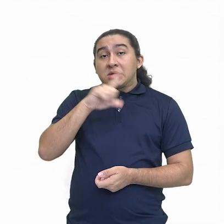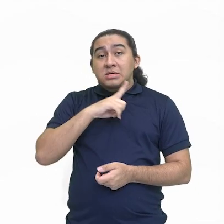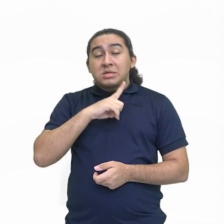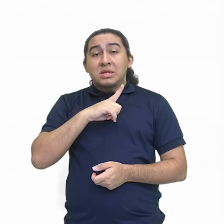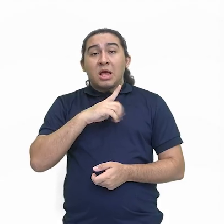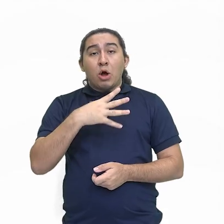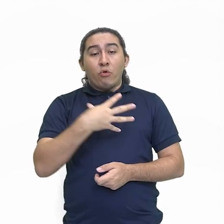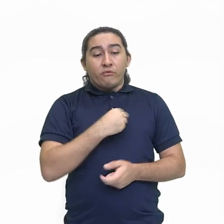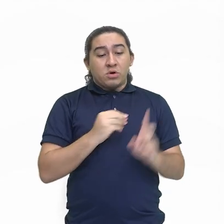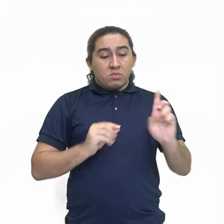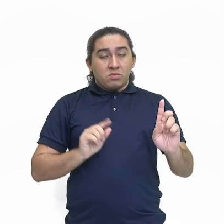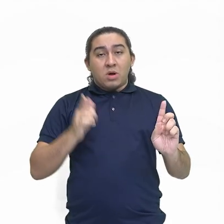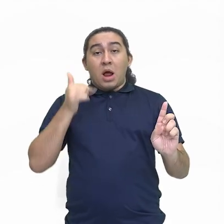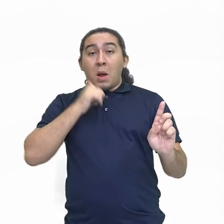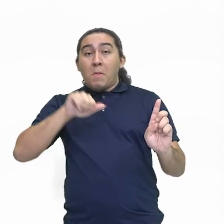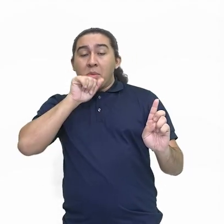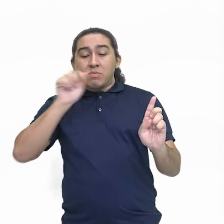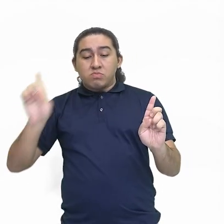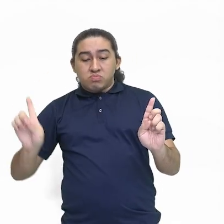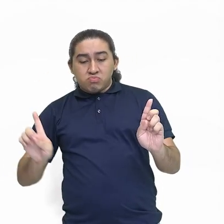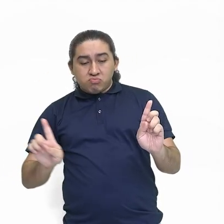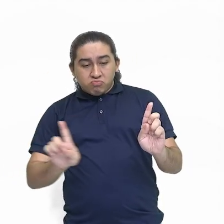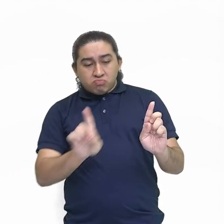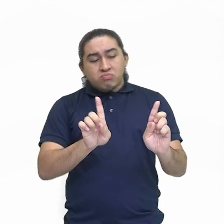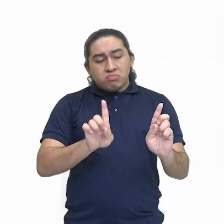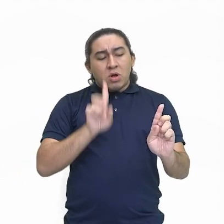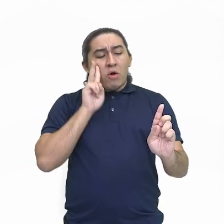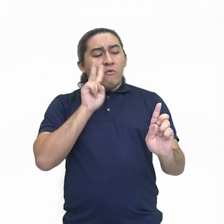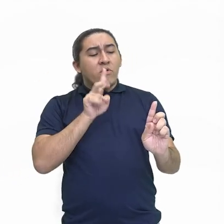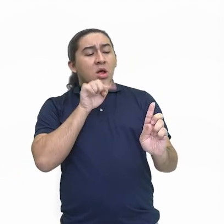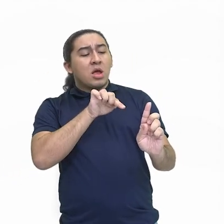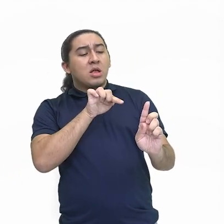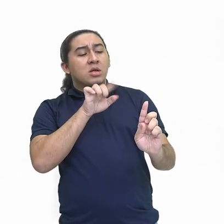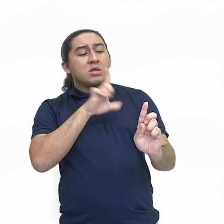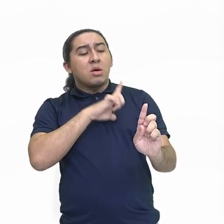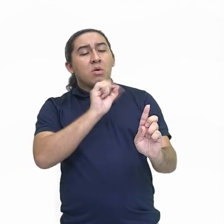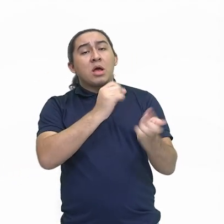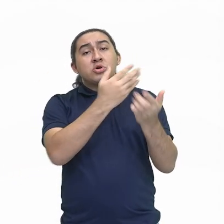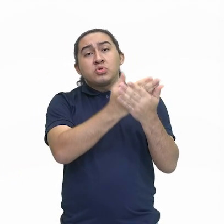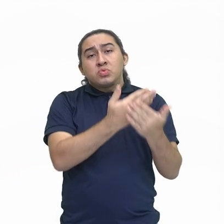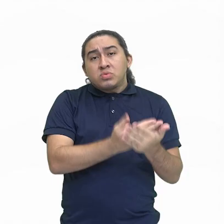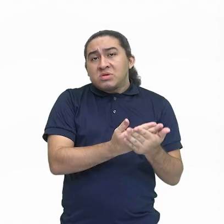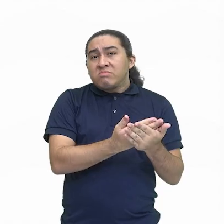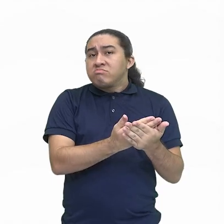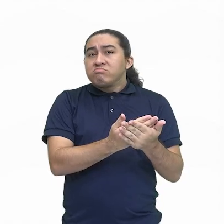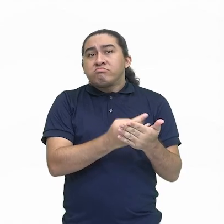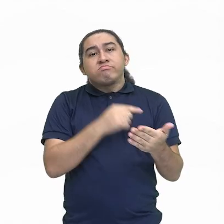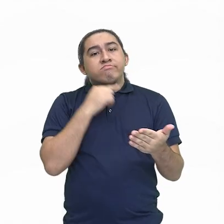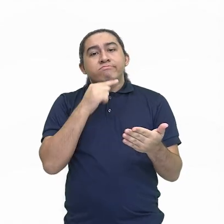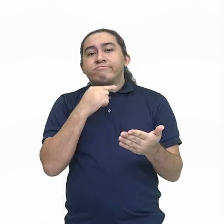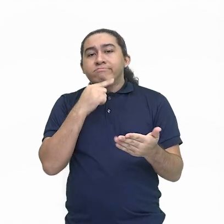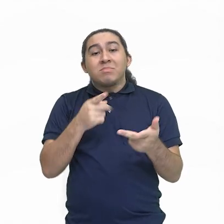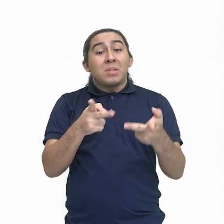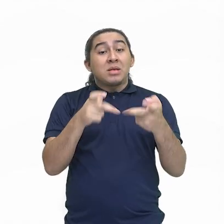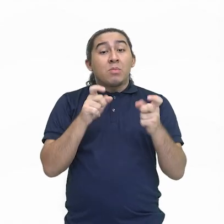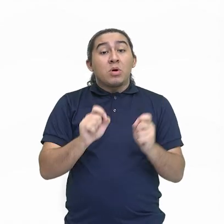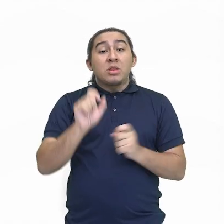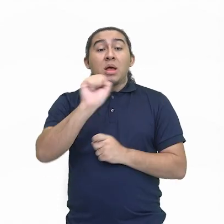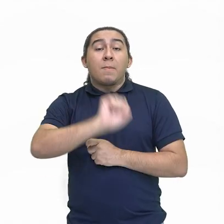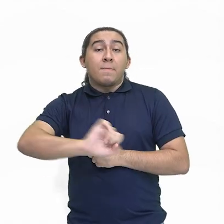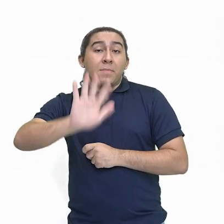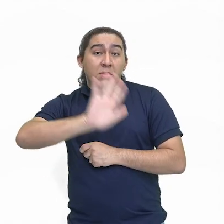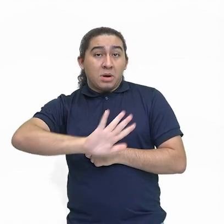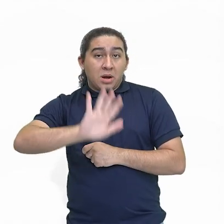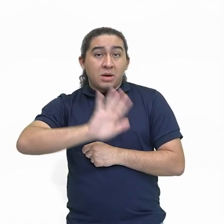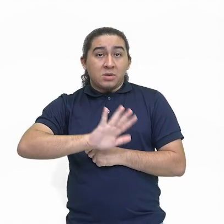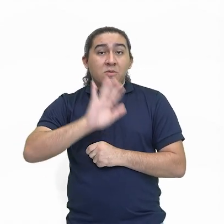filho, ao invés de ele estar estudando, você vai observar também os elementos não verbais, né? Nós temos